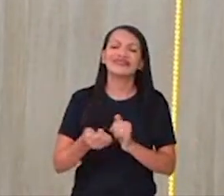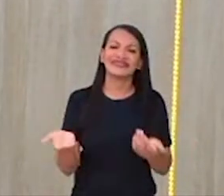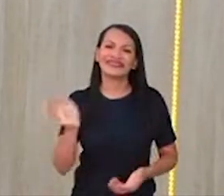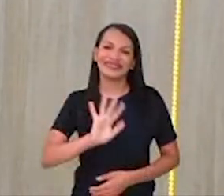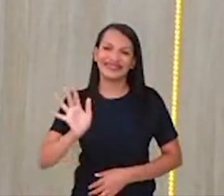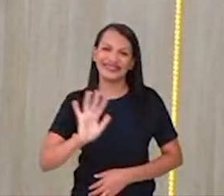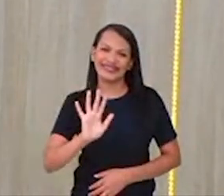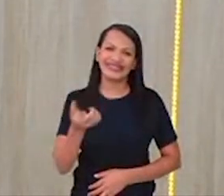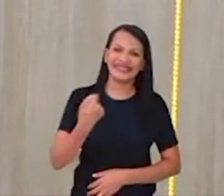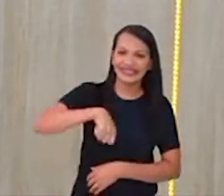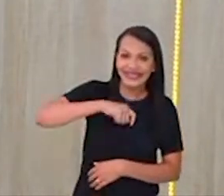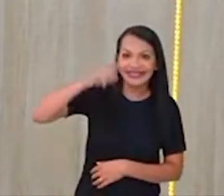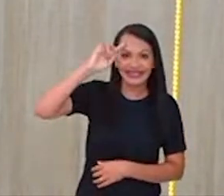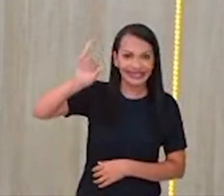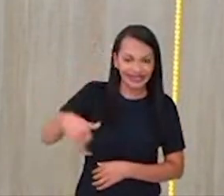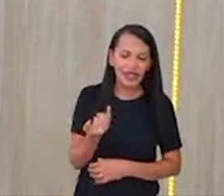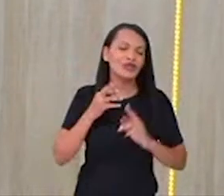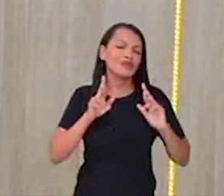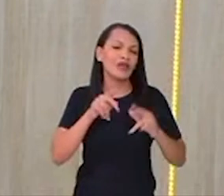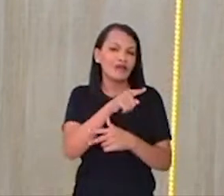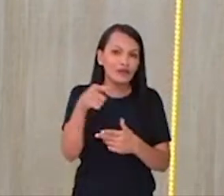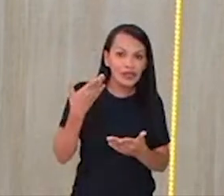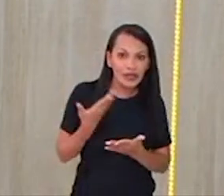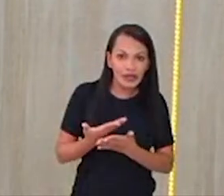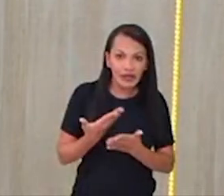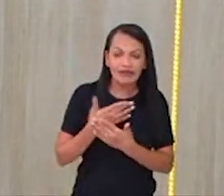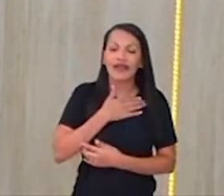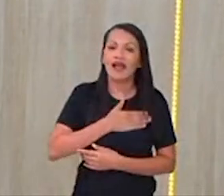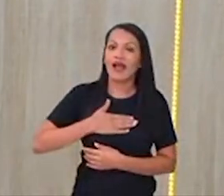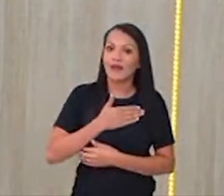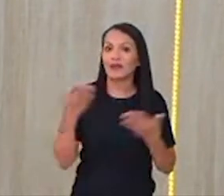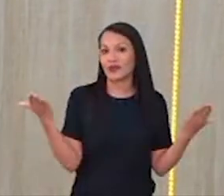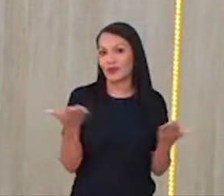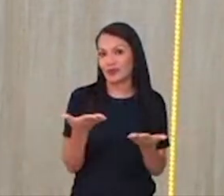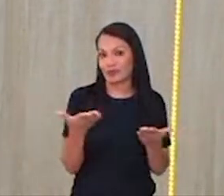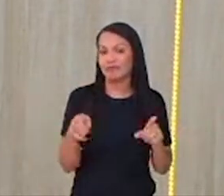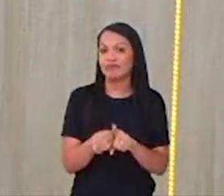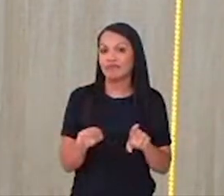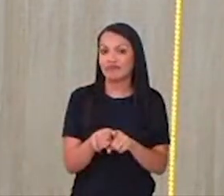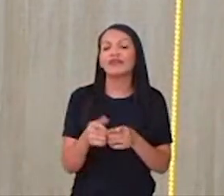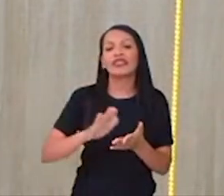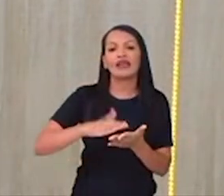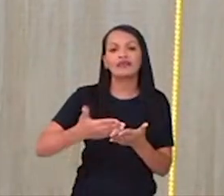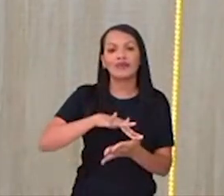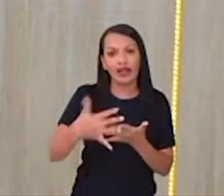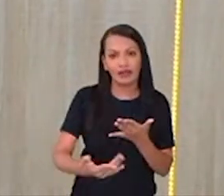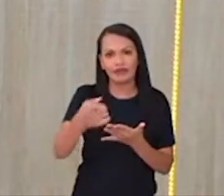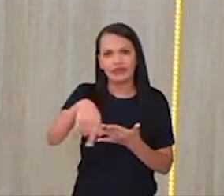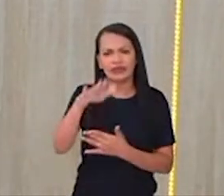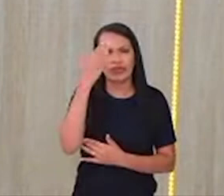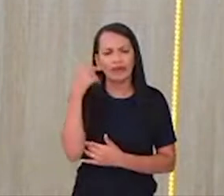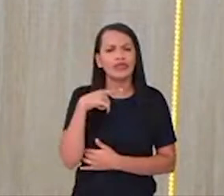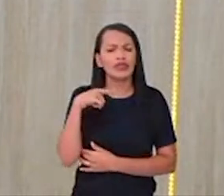para Libras. Bem-vinda, Jéssica. Espero que você goste da aula de hoje. A tradução para Libras, como vocês sabem, tem